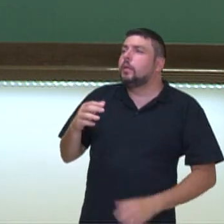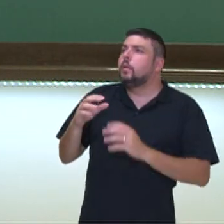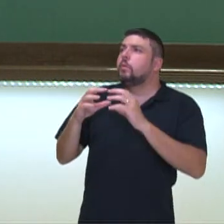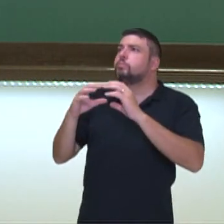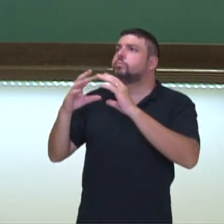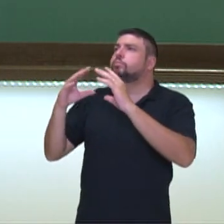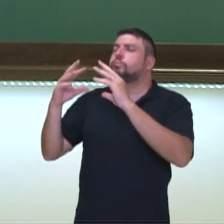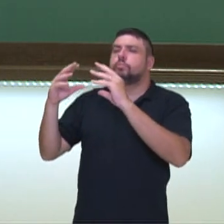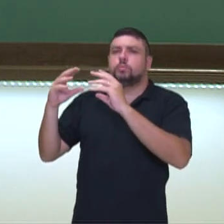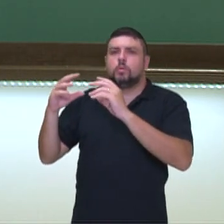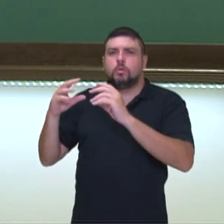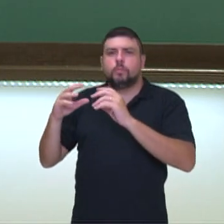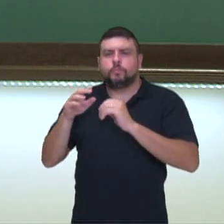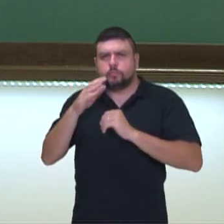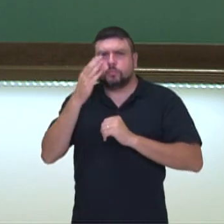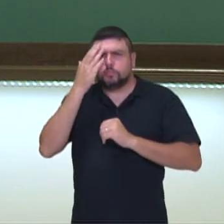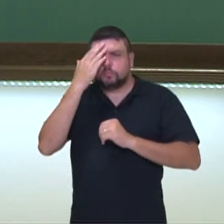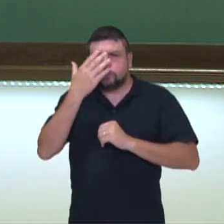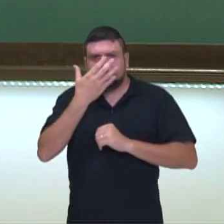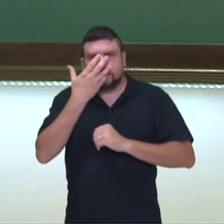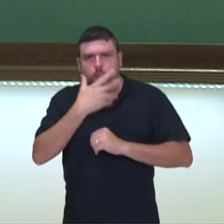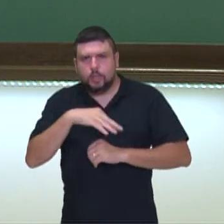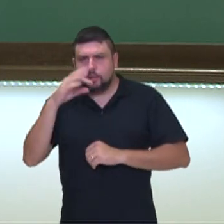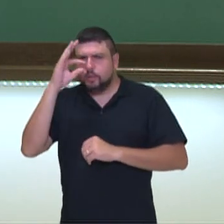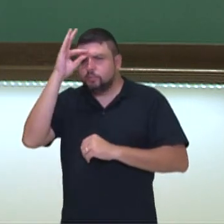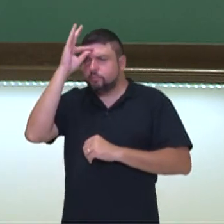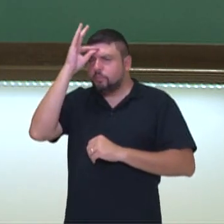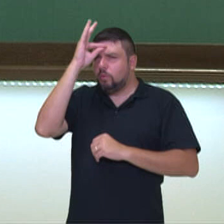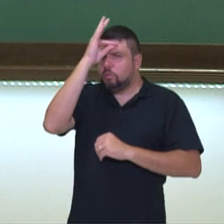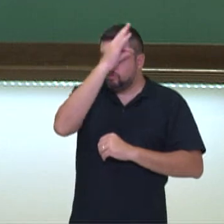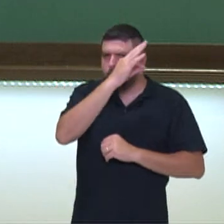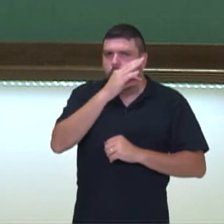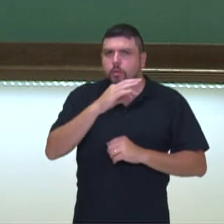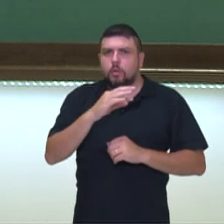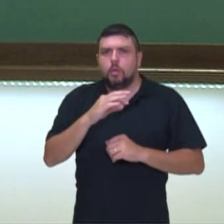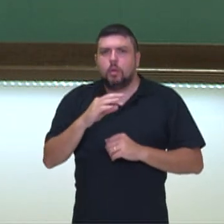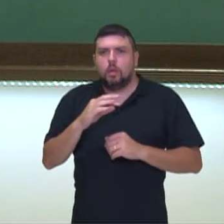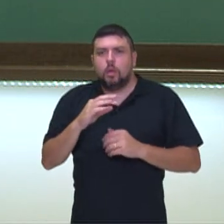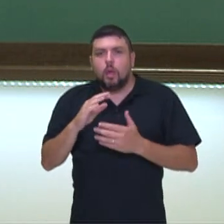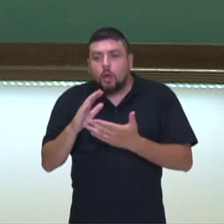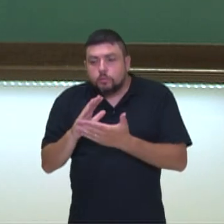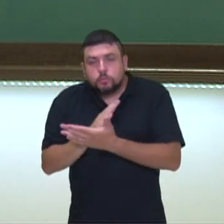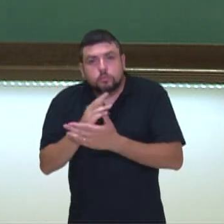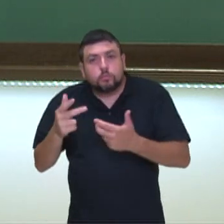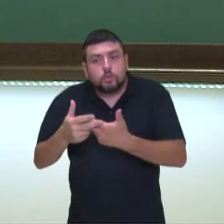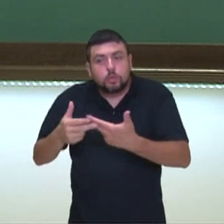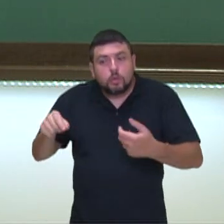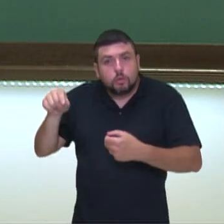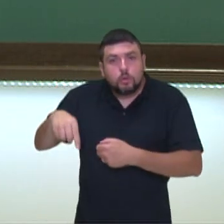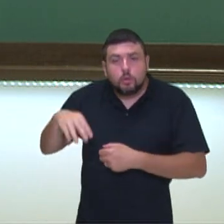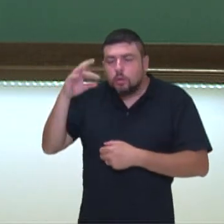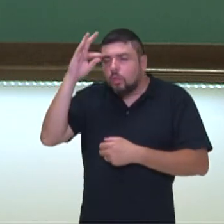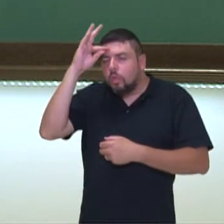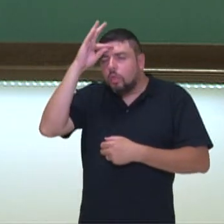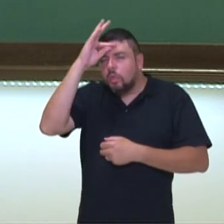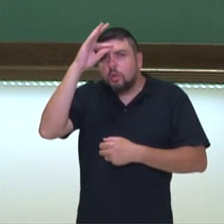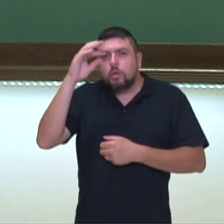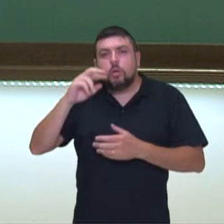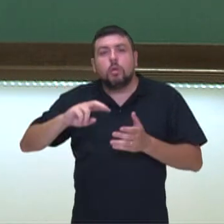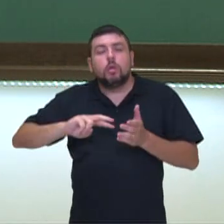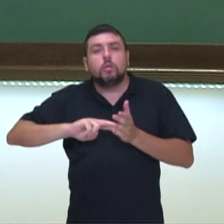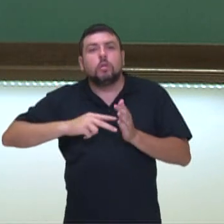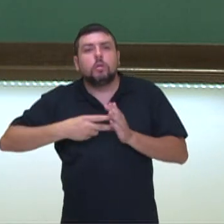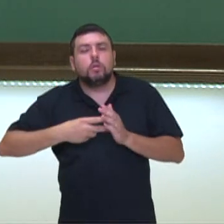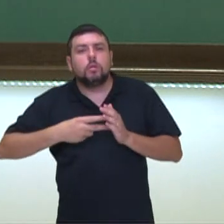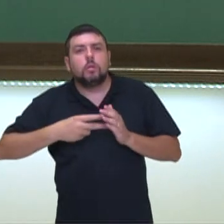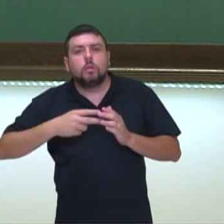inocência, vocês sabem muito bem que pequenas coisas é como se fosse o universo dela. Então, ao perder esse balão, ela está perdendo tudo